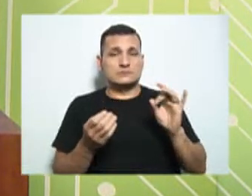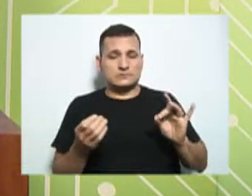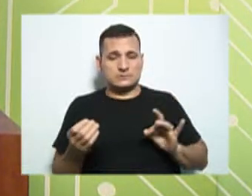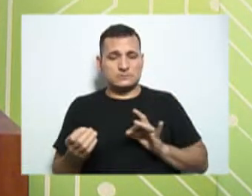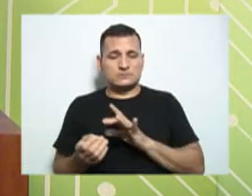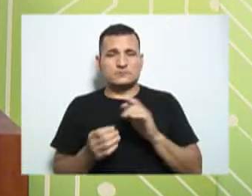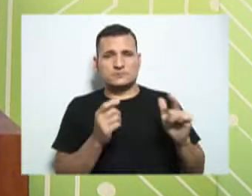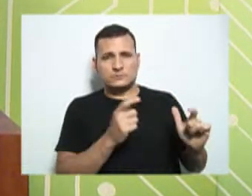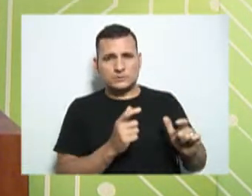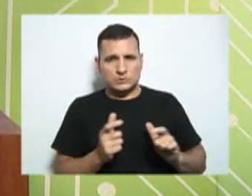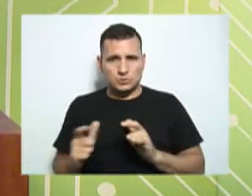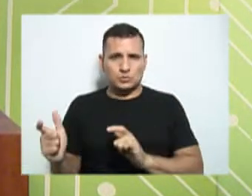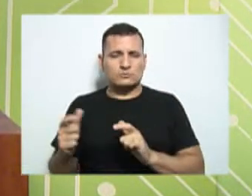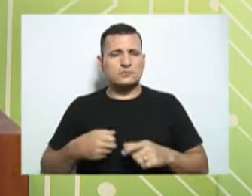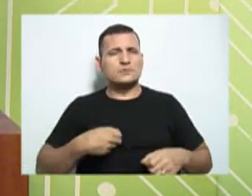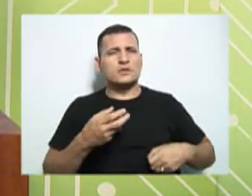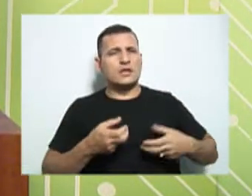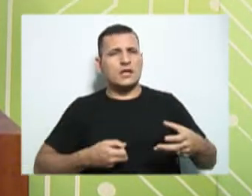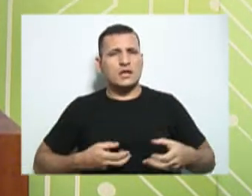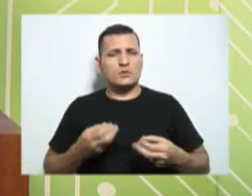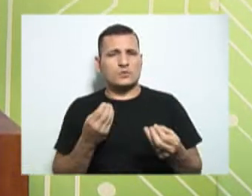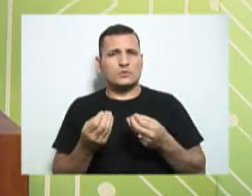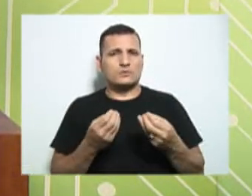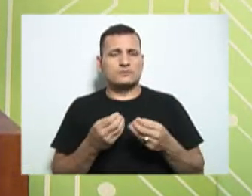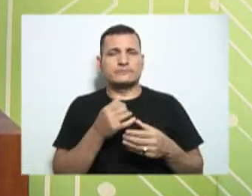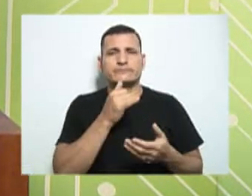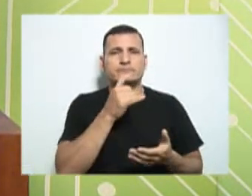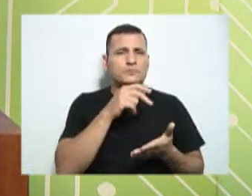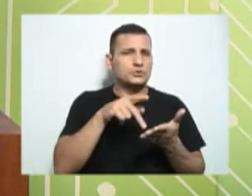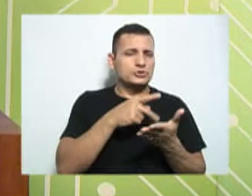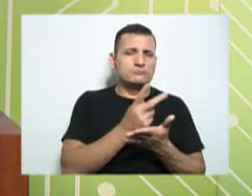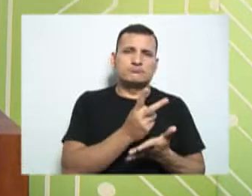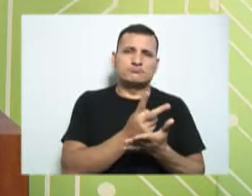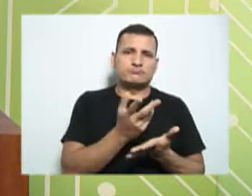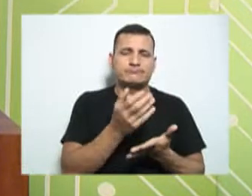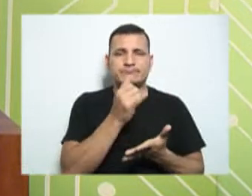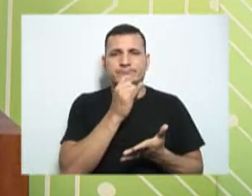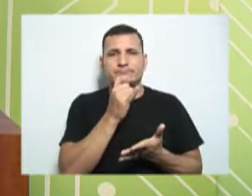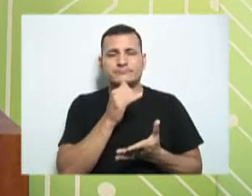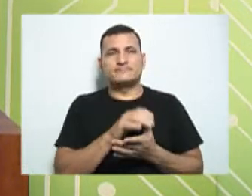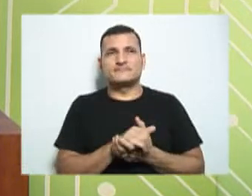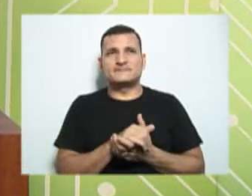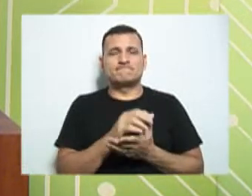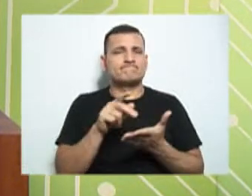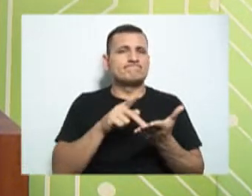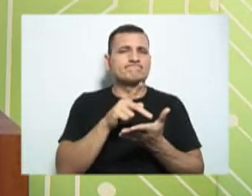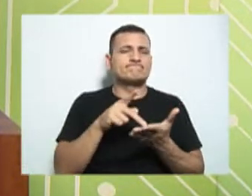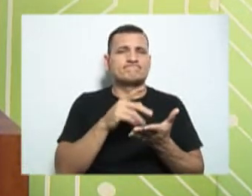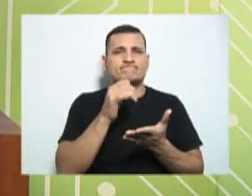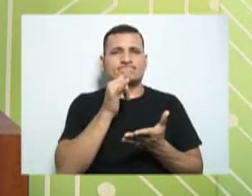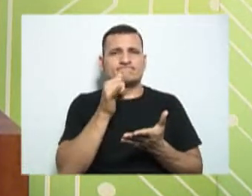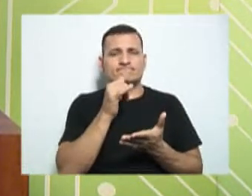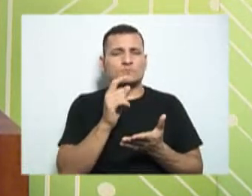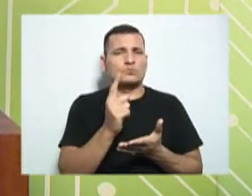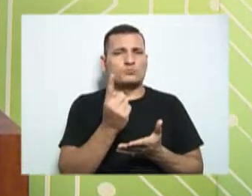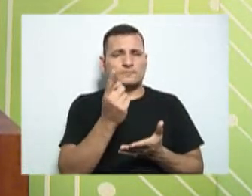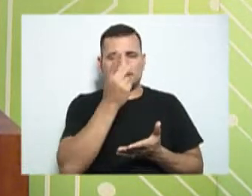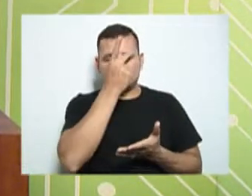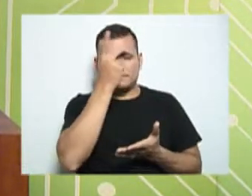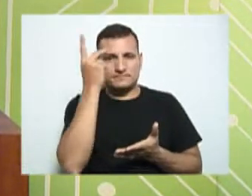setor. Cada setor que está sendo trabalhado. O pudim seria a mesma coisa. Vamos dizer que uma pessoa, um determinado grupo de